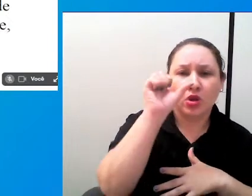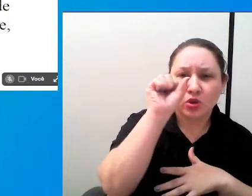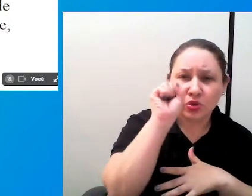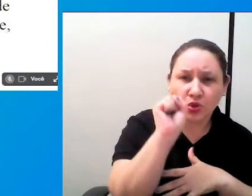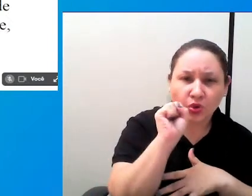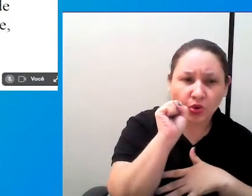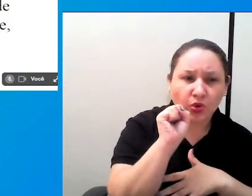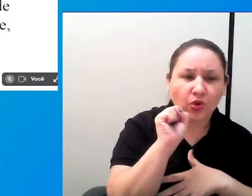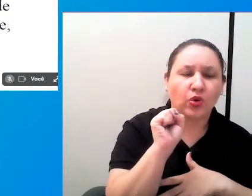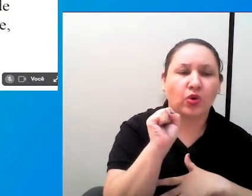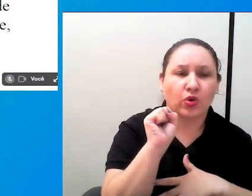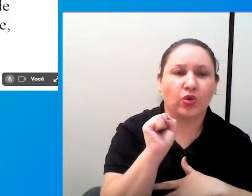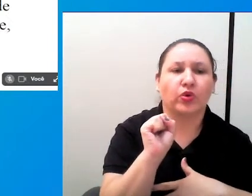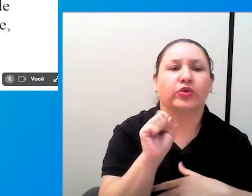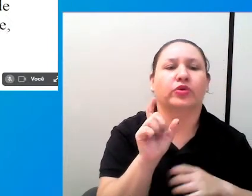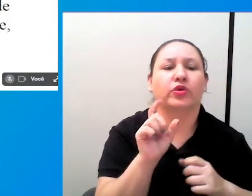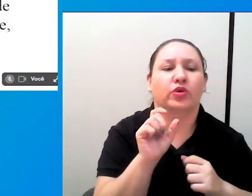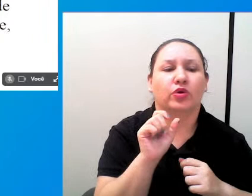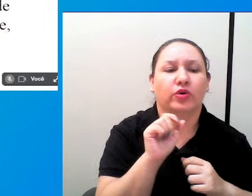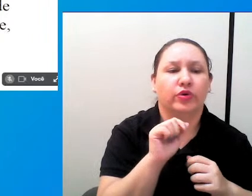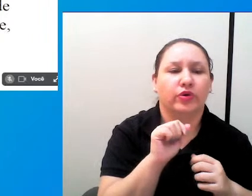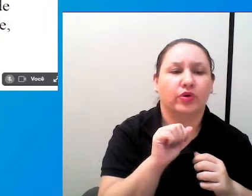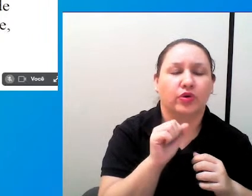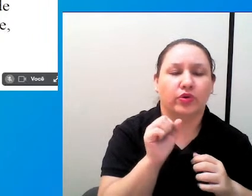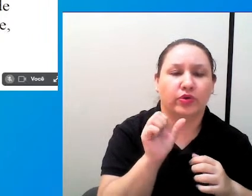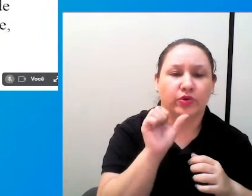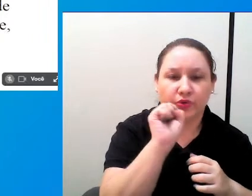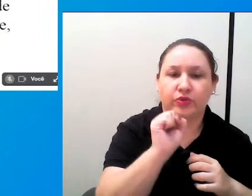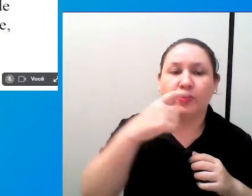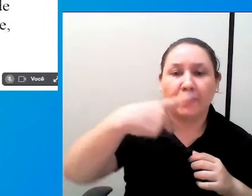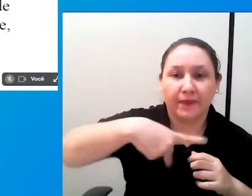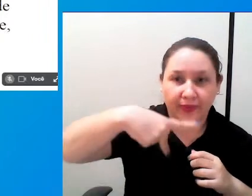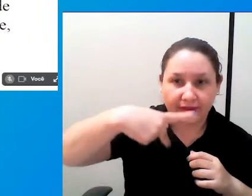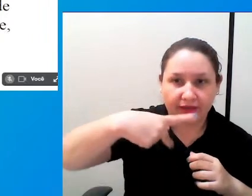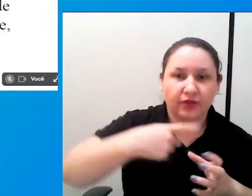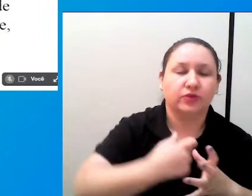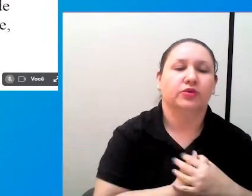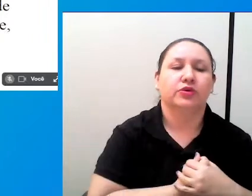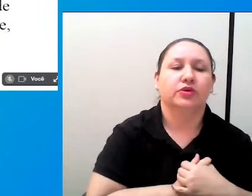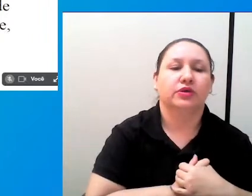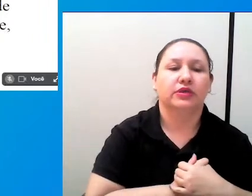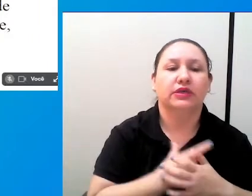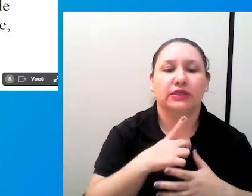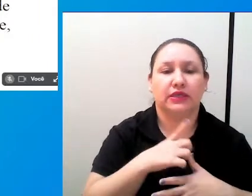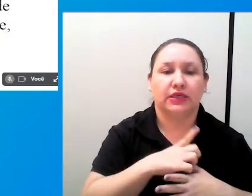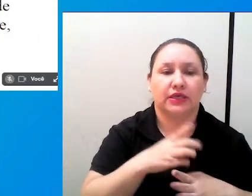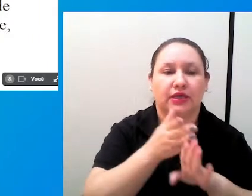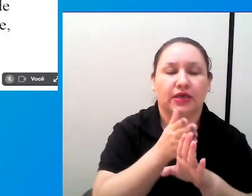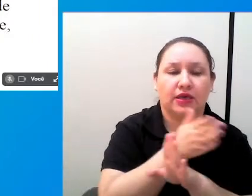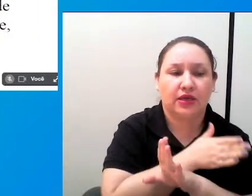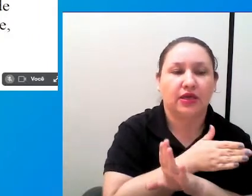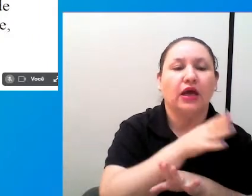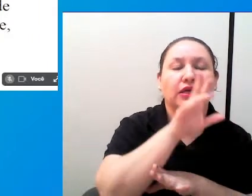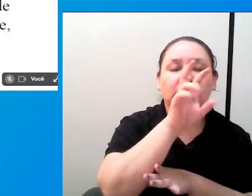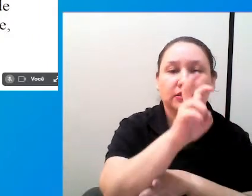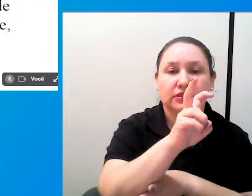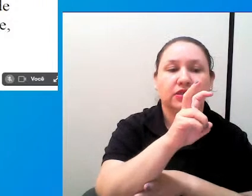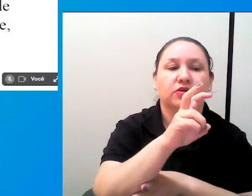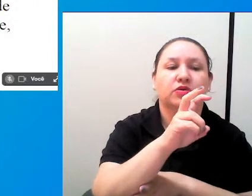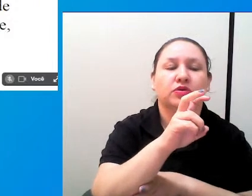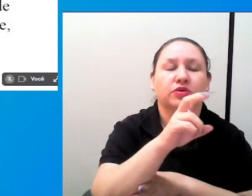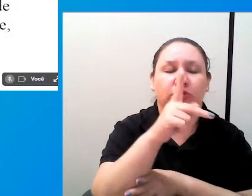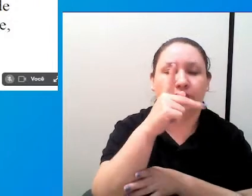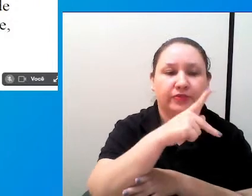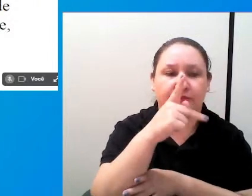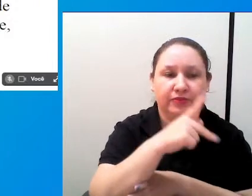temos 3 semestres em comum com todos os alunos. E 5 semestres, que é o aprofundamento das suas áreas de